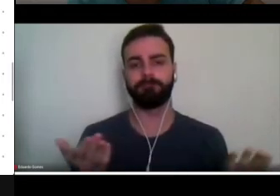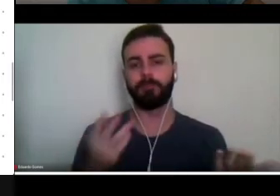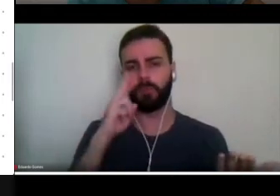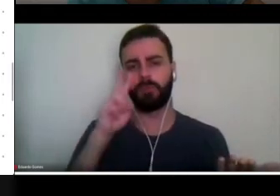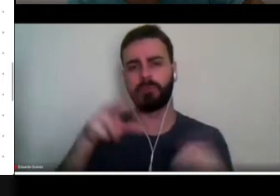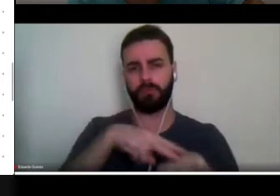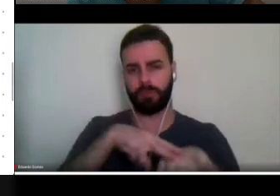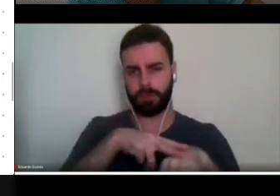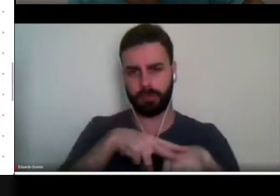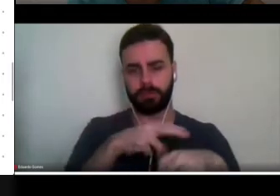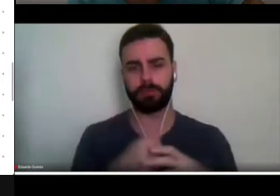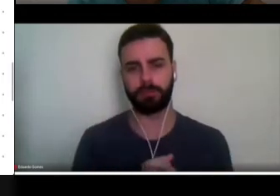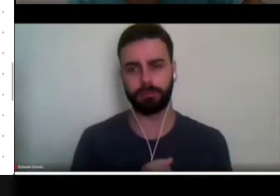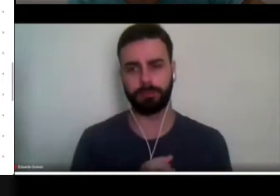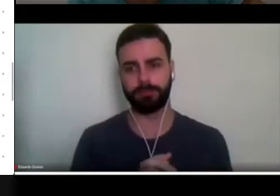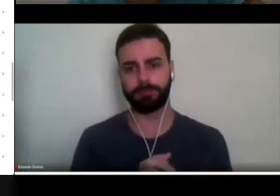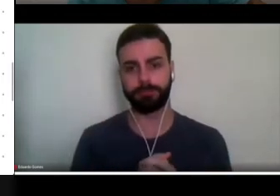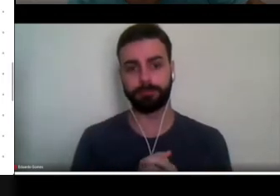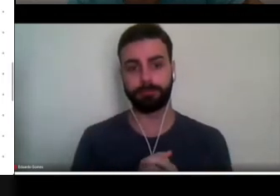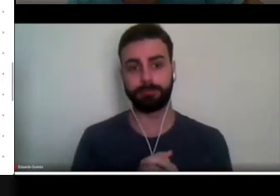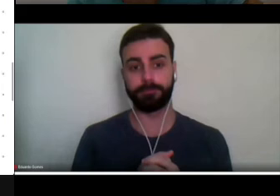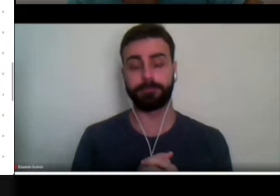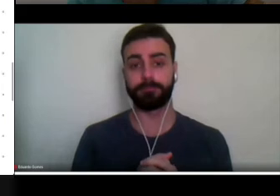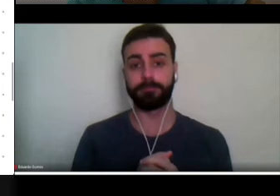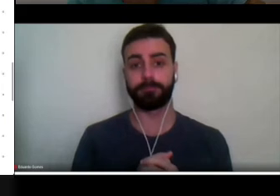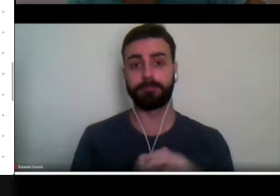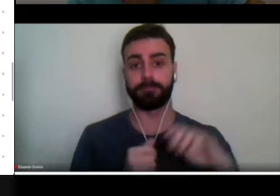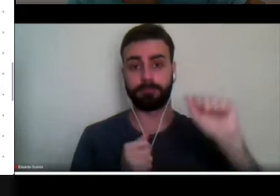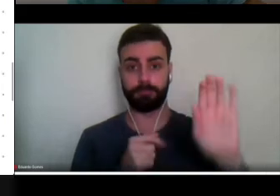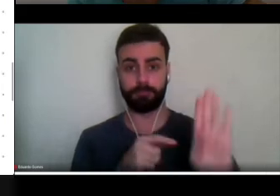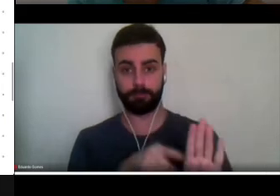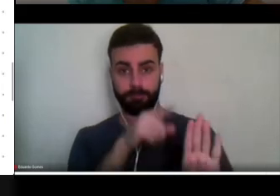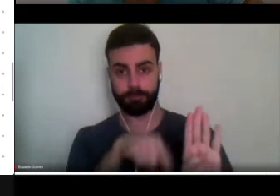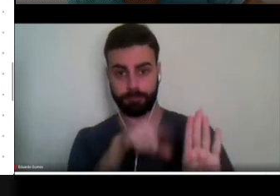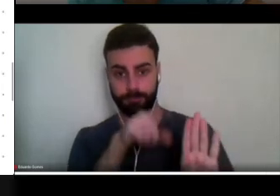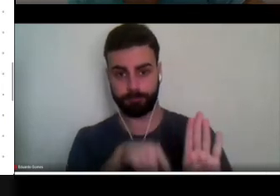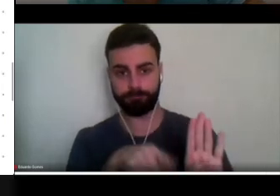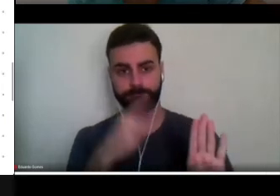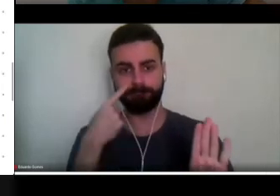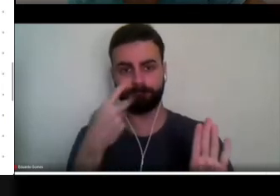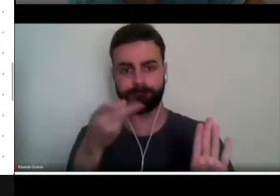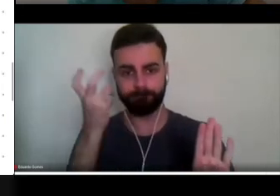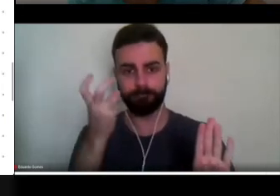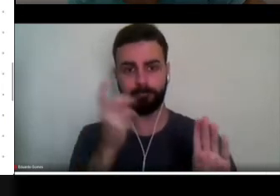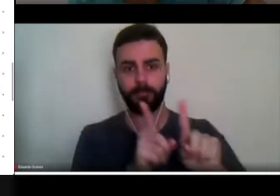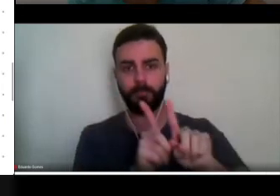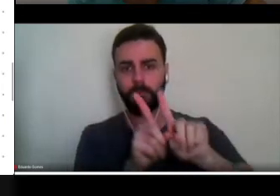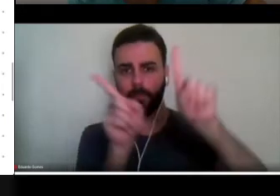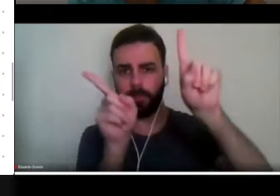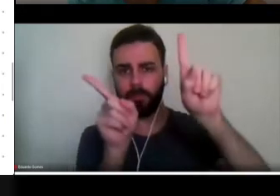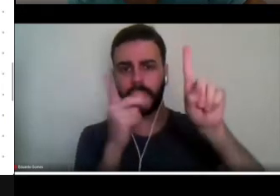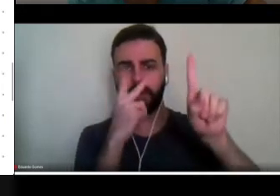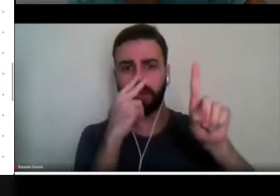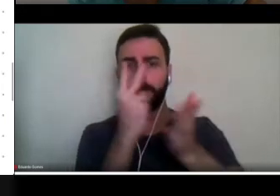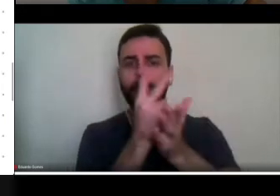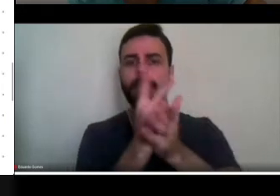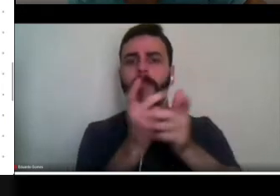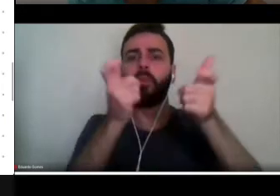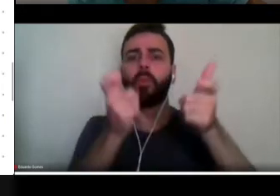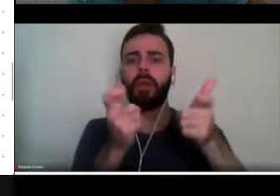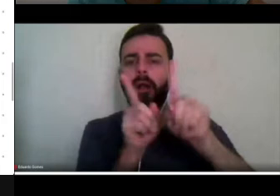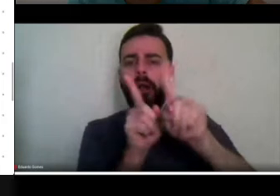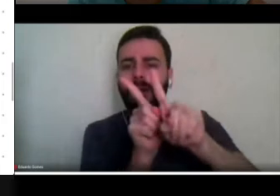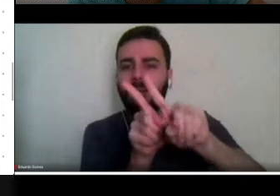observem que A e B estão mais ou menos no mesmo lugar, né? Então, eu posso dizer que XA é igual a